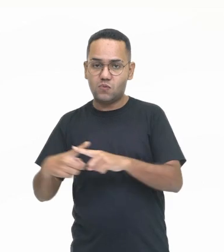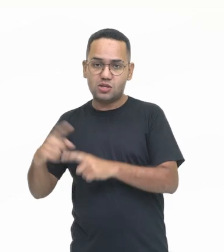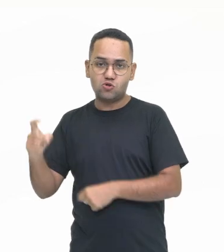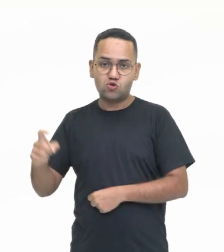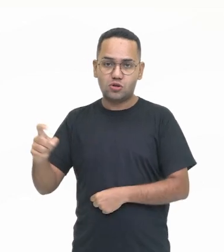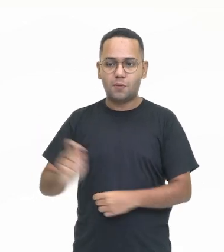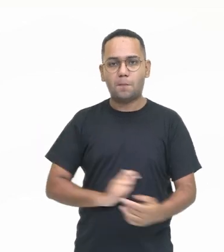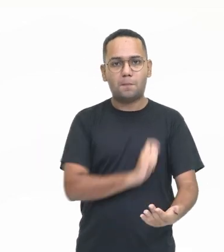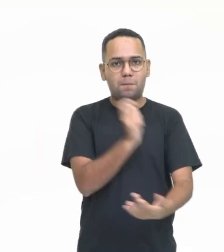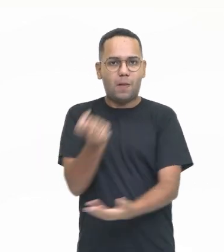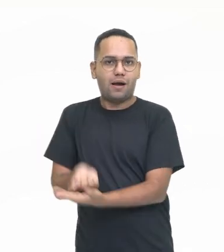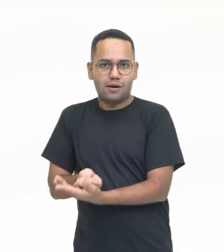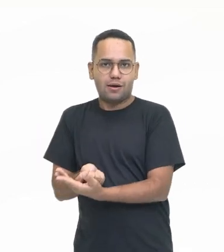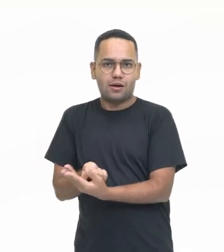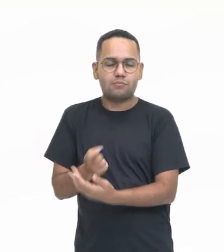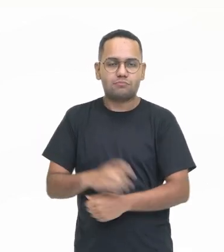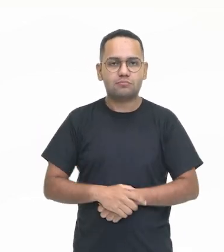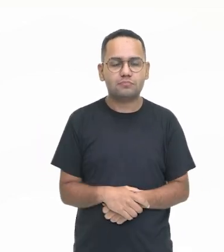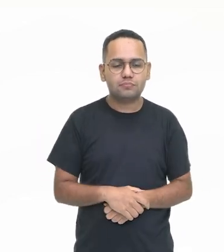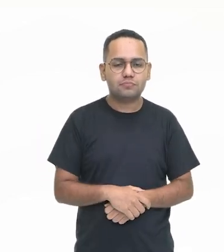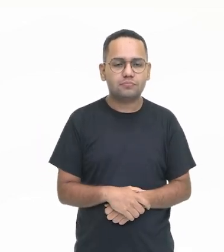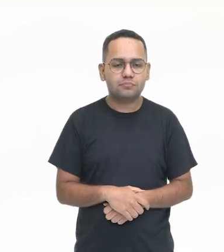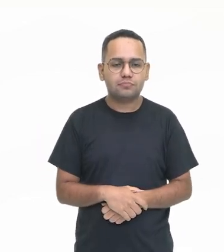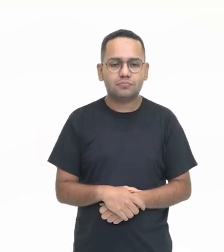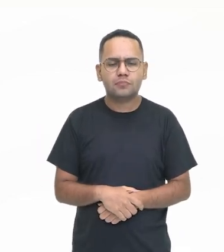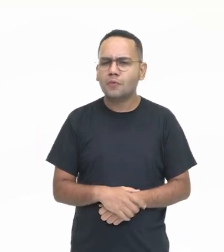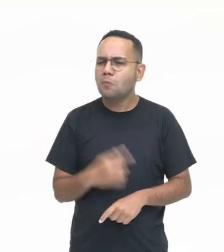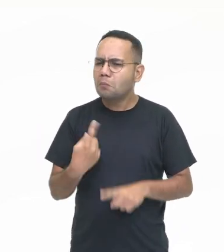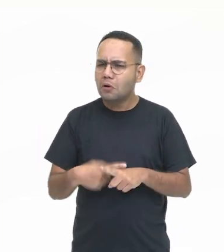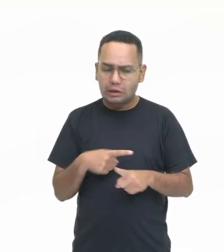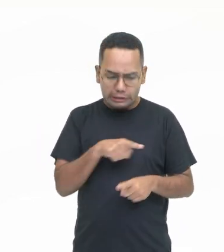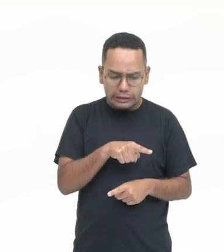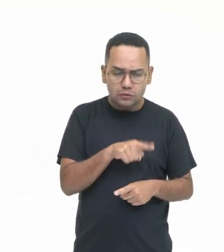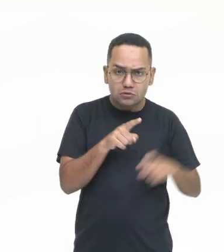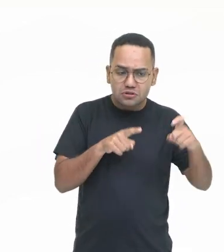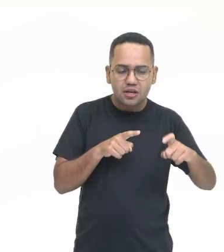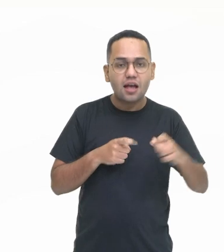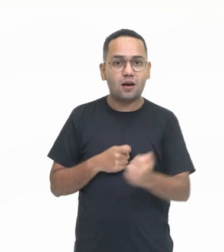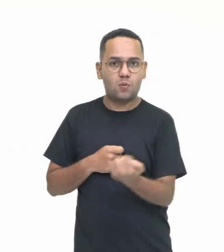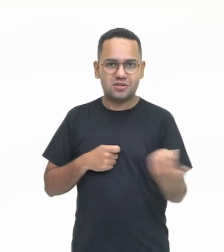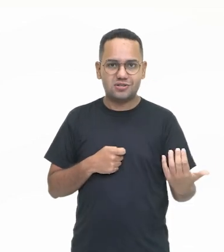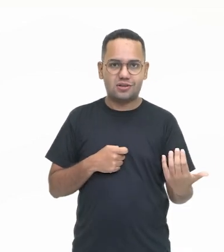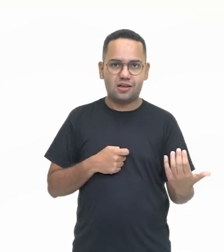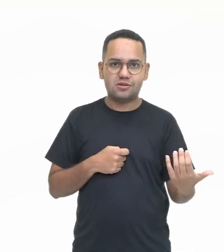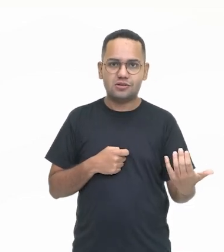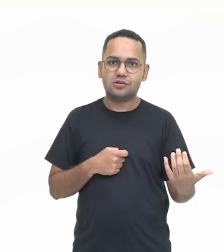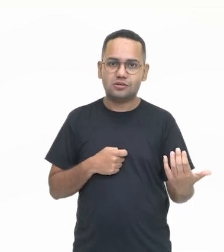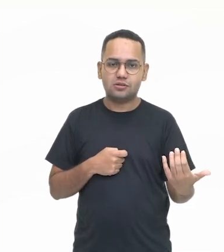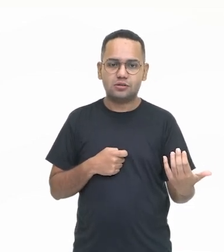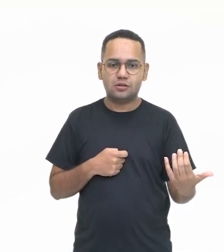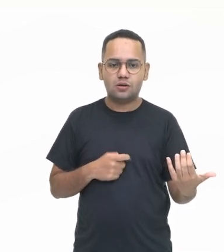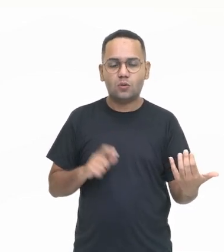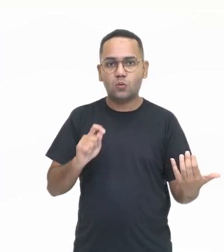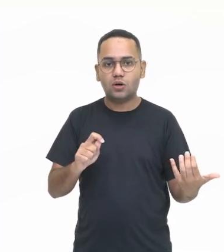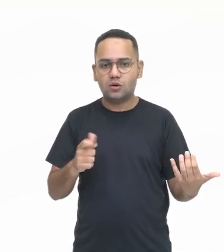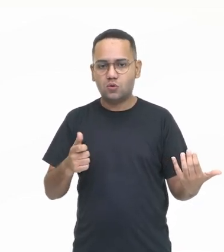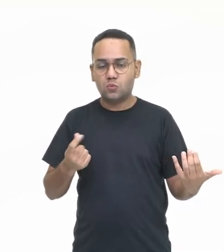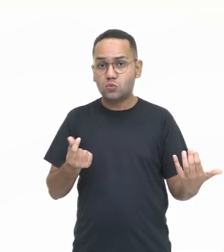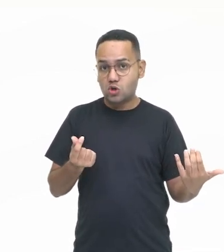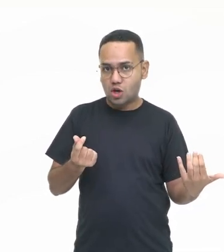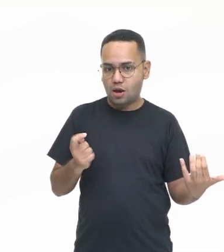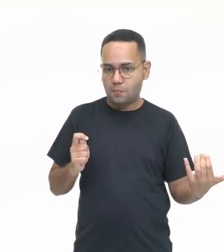12,50 vezes esse X, tá? A quantidade, então, o preço final está relacionado